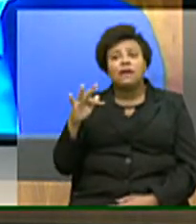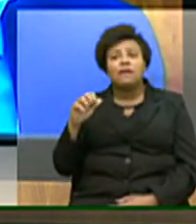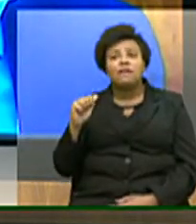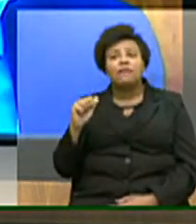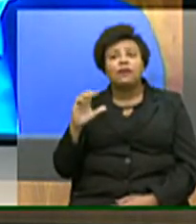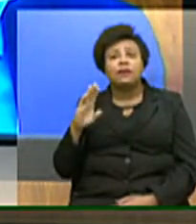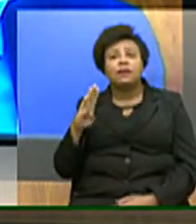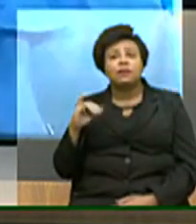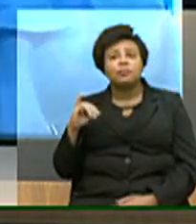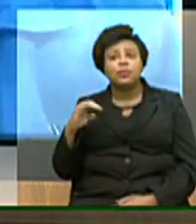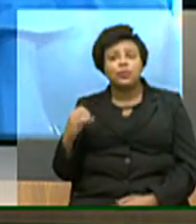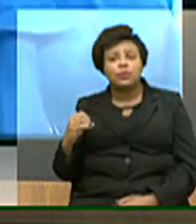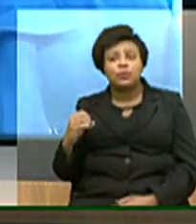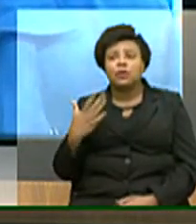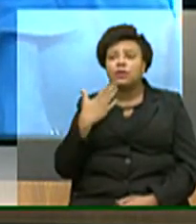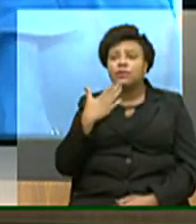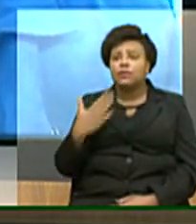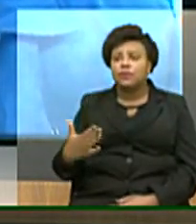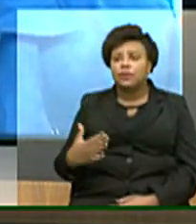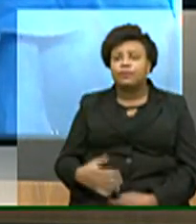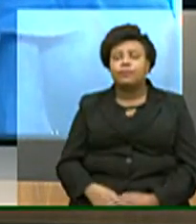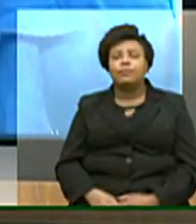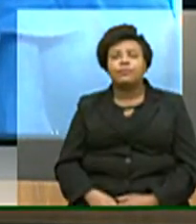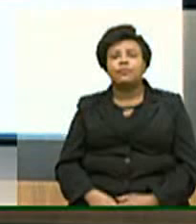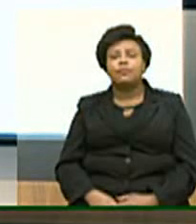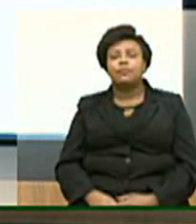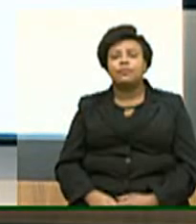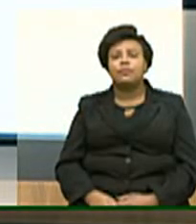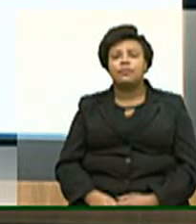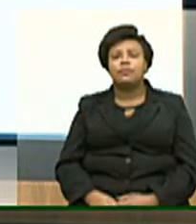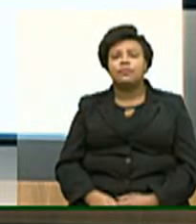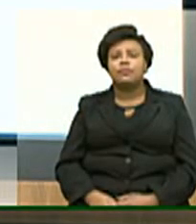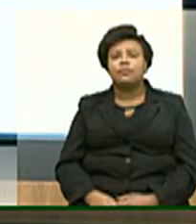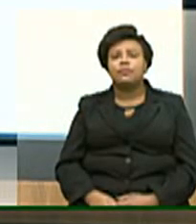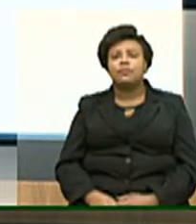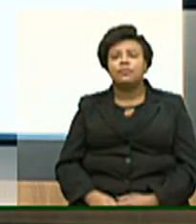Branco. Favorável, senhor presidente.